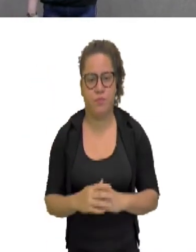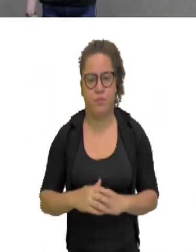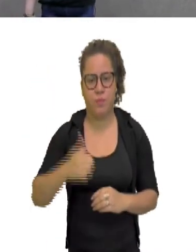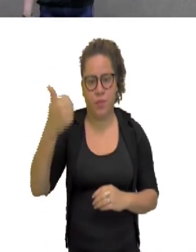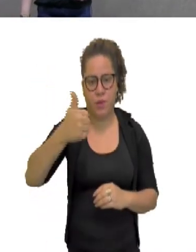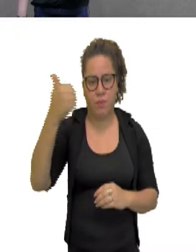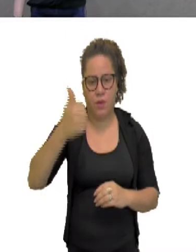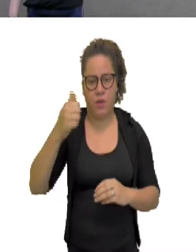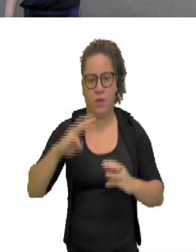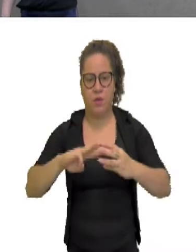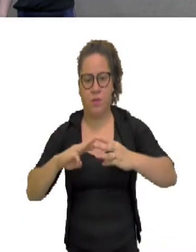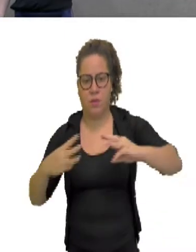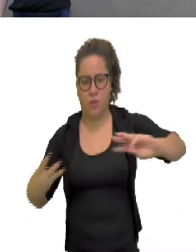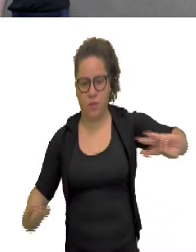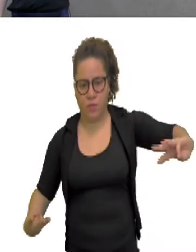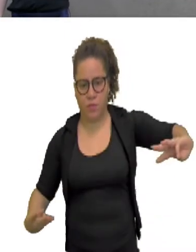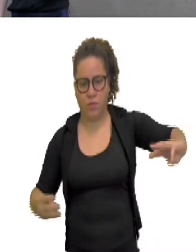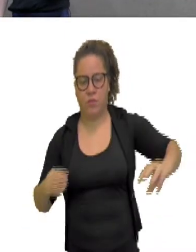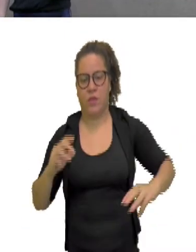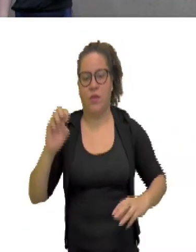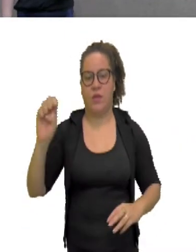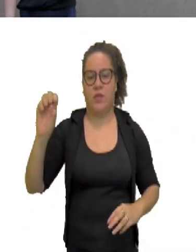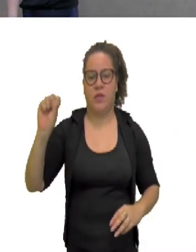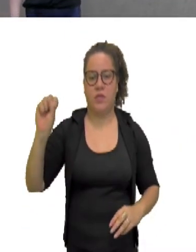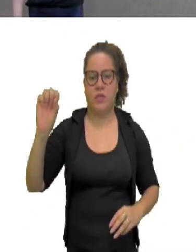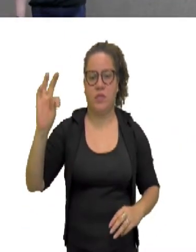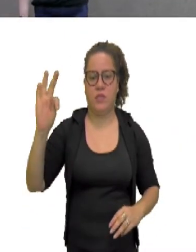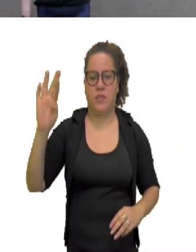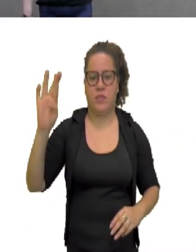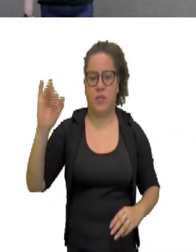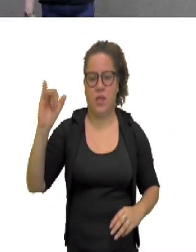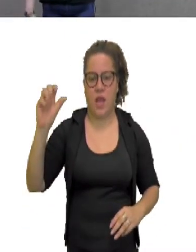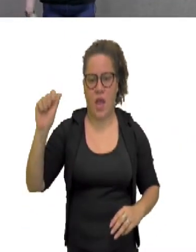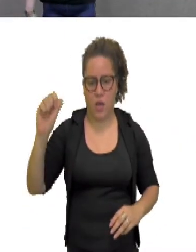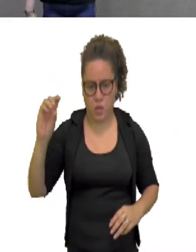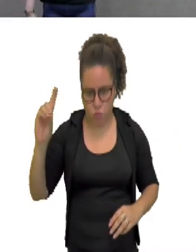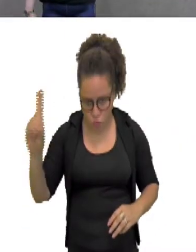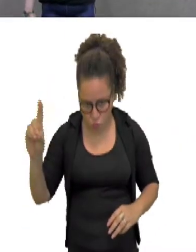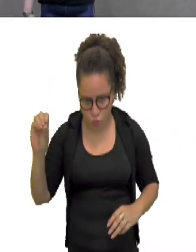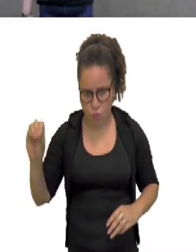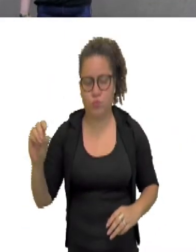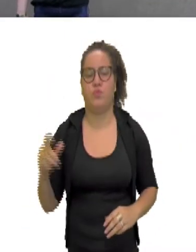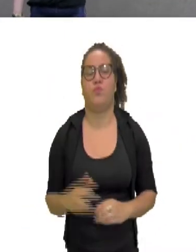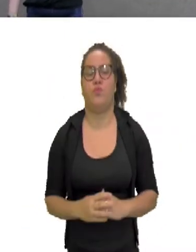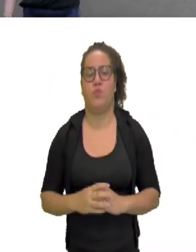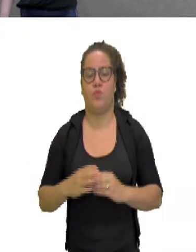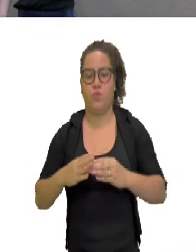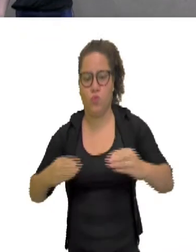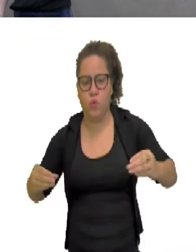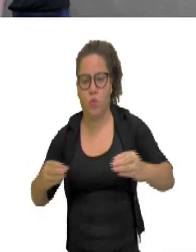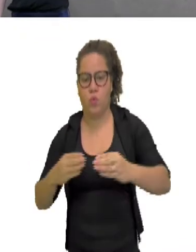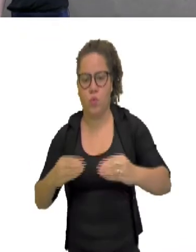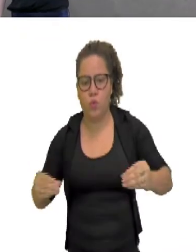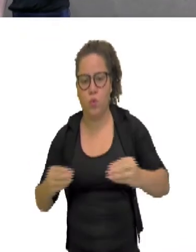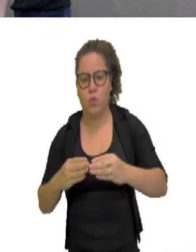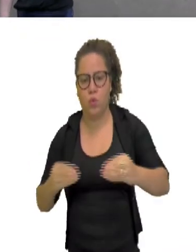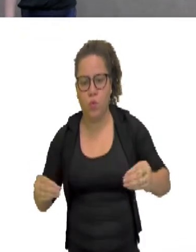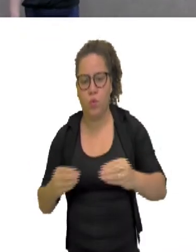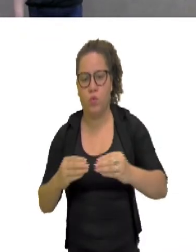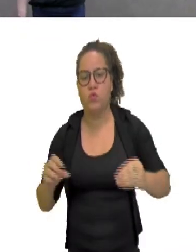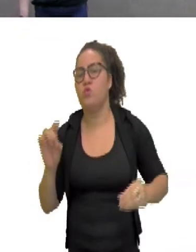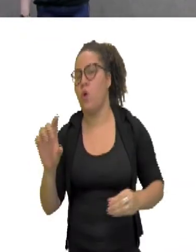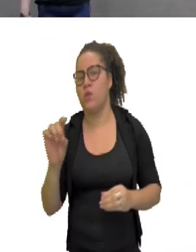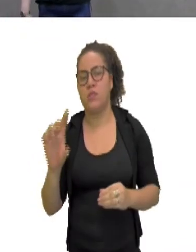tecido muscular estriado esquelético. Não é capaz de contrair-se